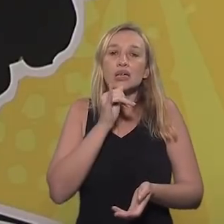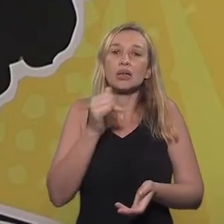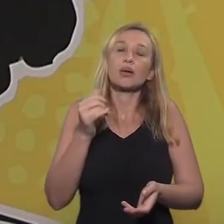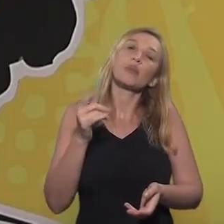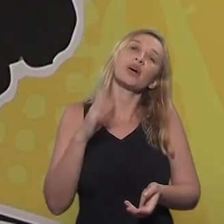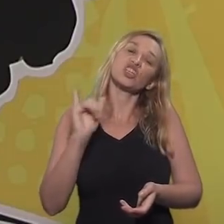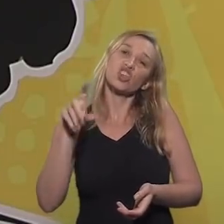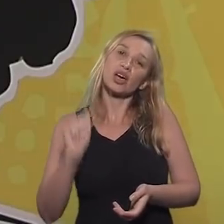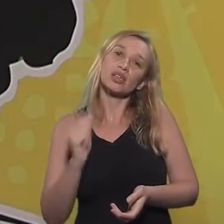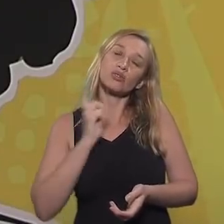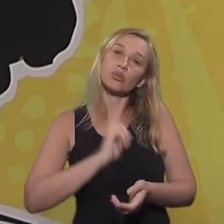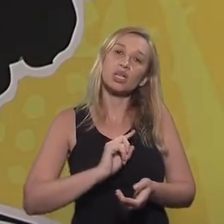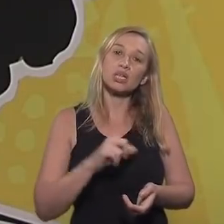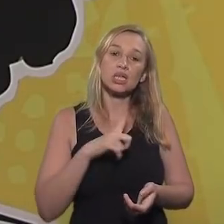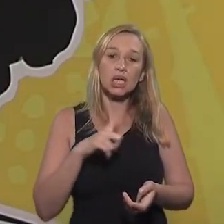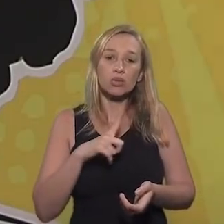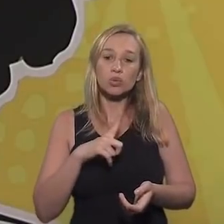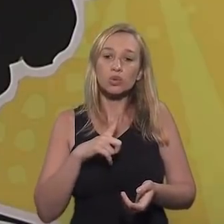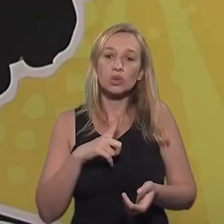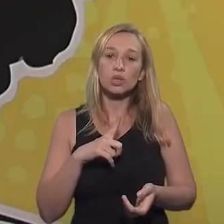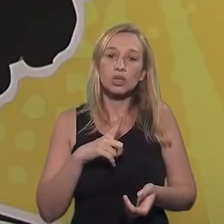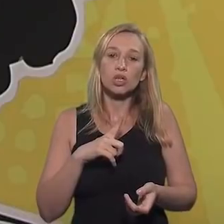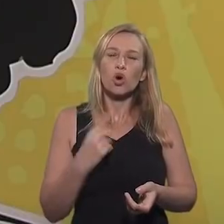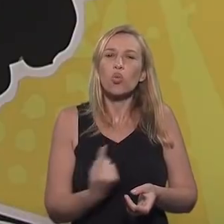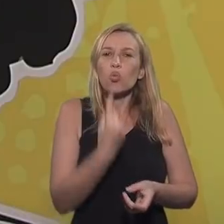exemplo, nós na Baixada Fluminense temos